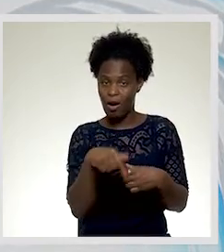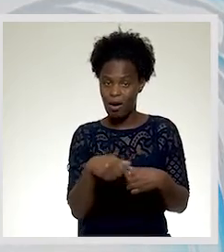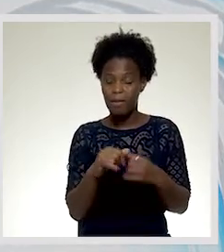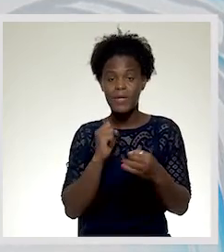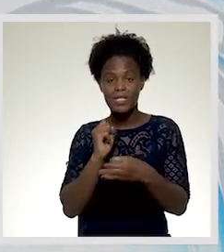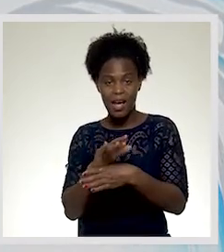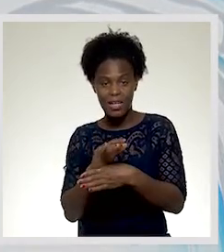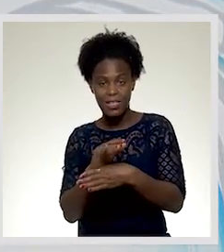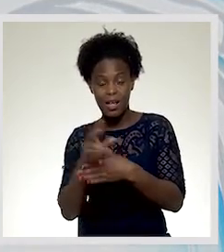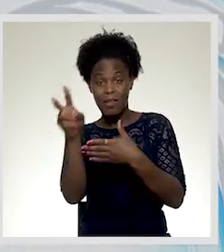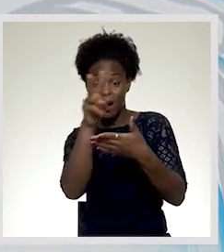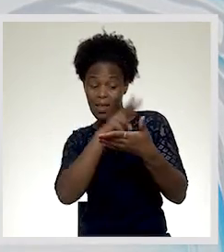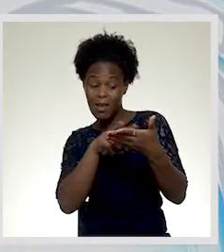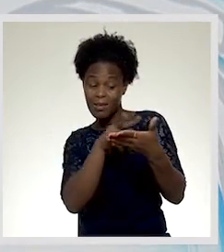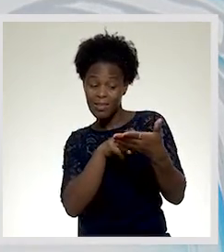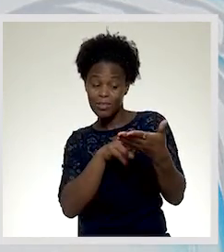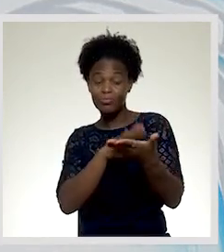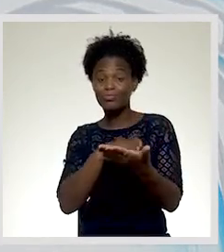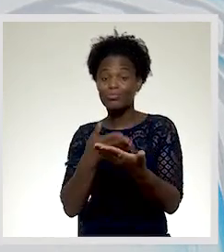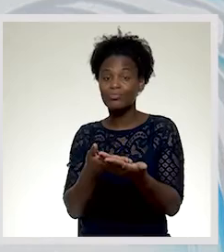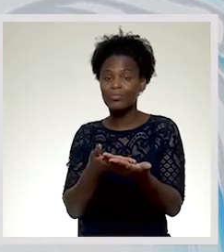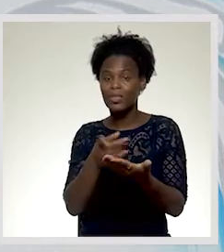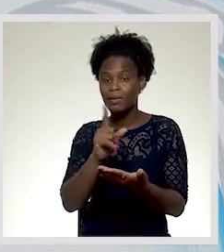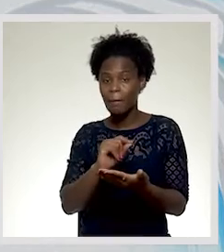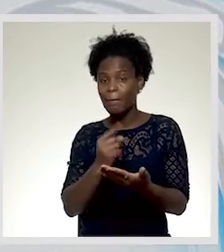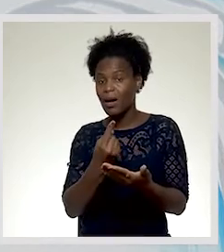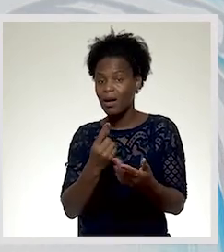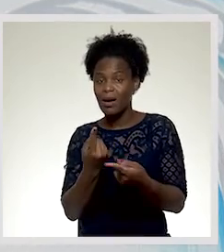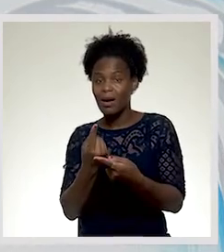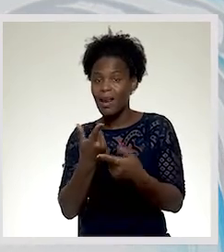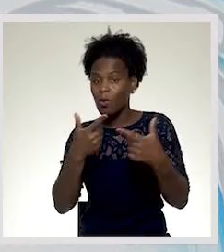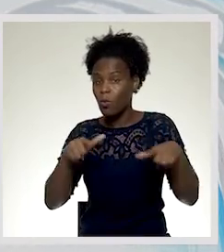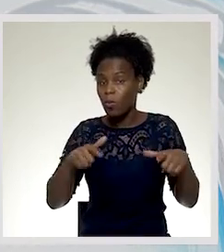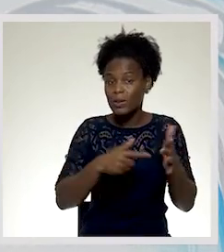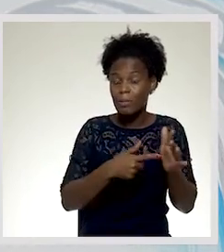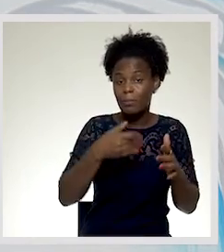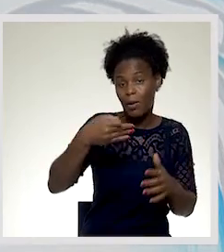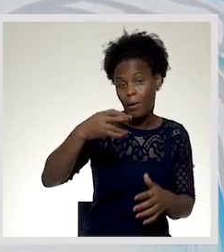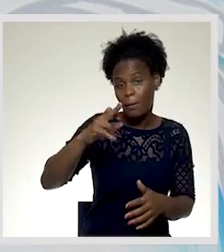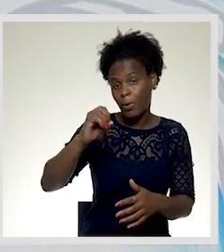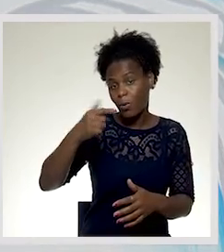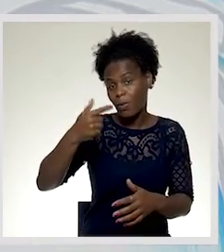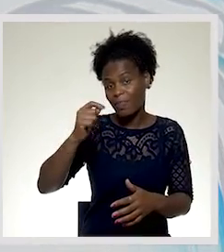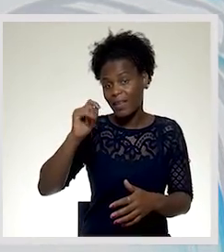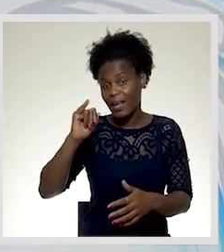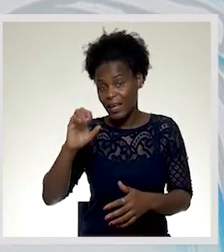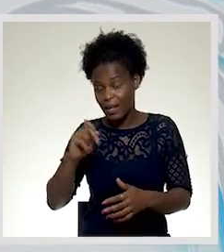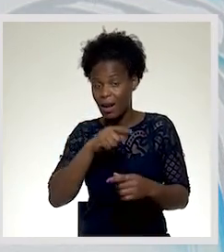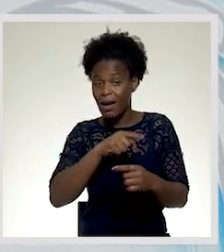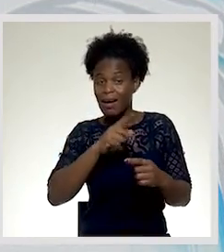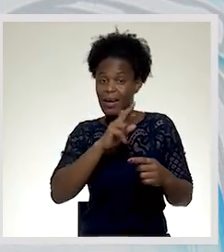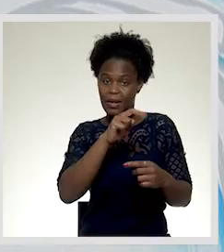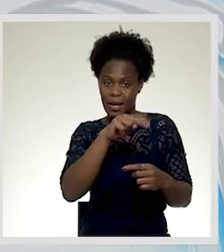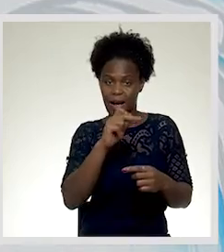codificada e a mensagem está a ser lida e traduzida para uma linguagem proteica,